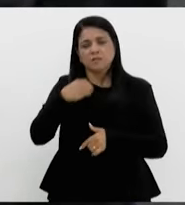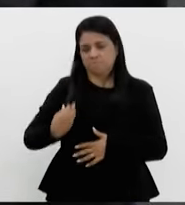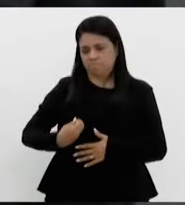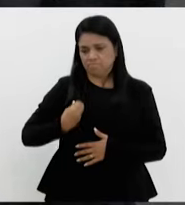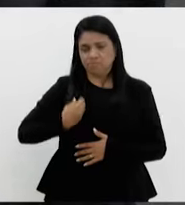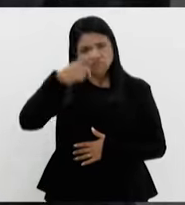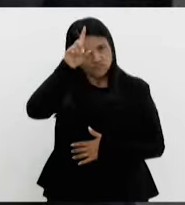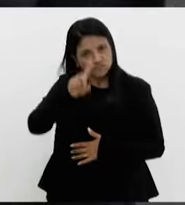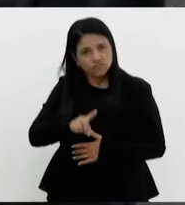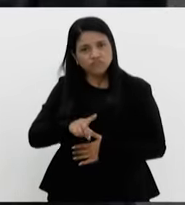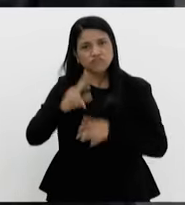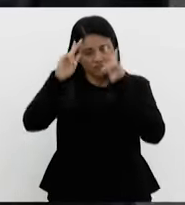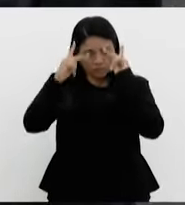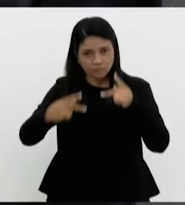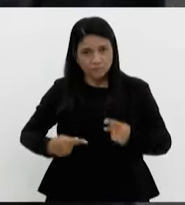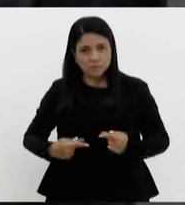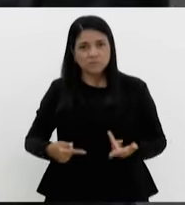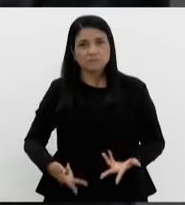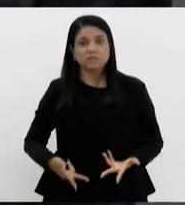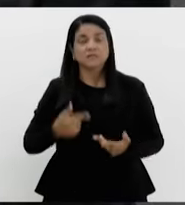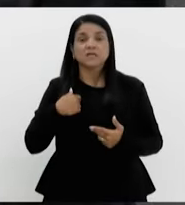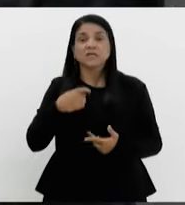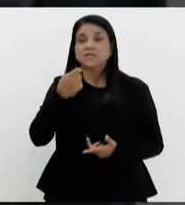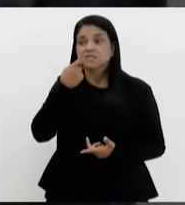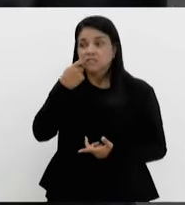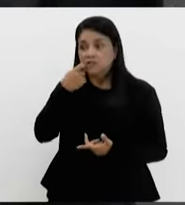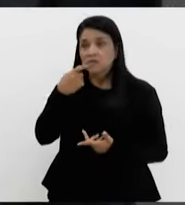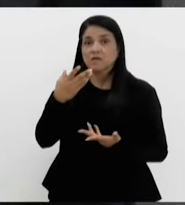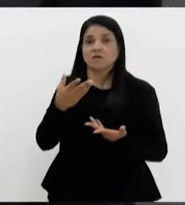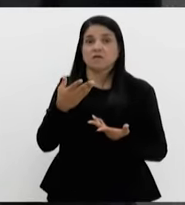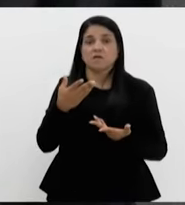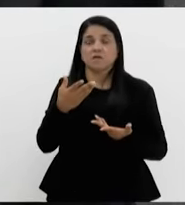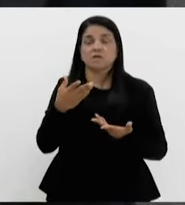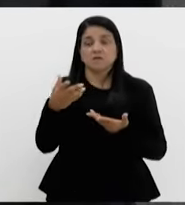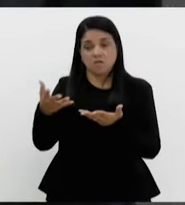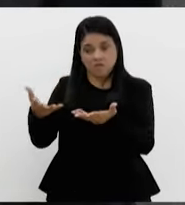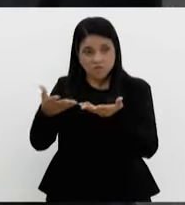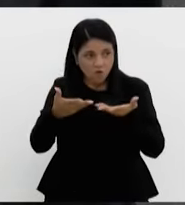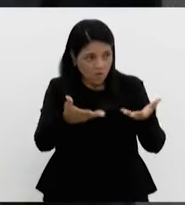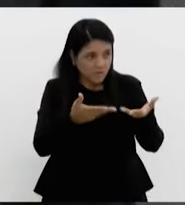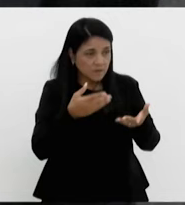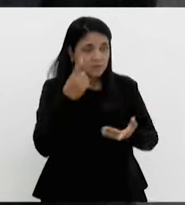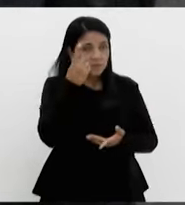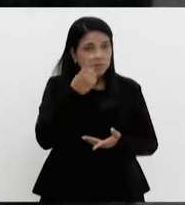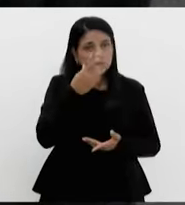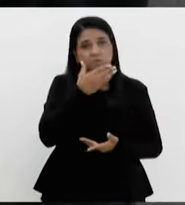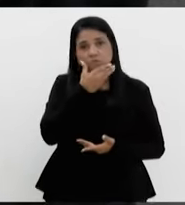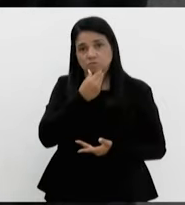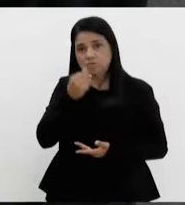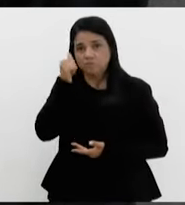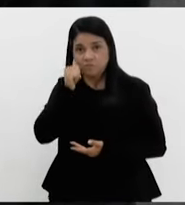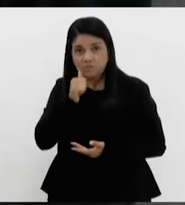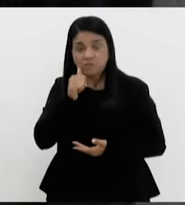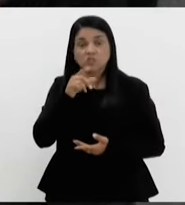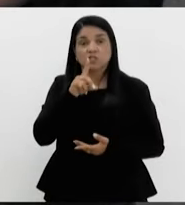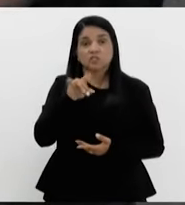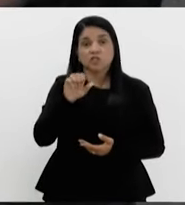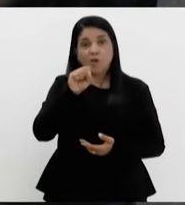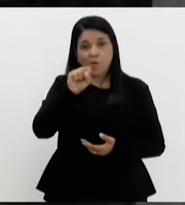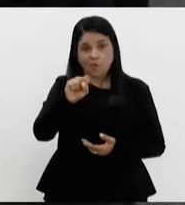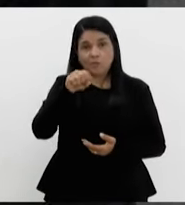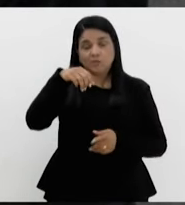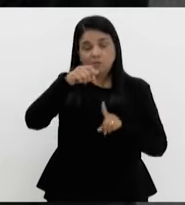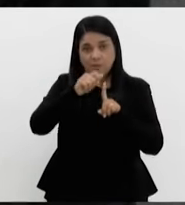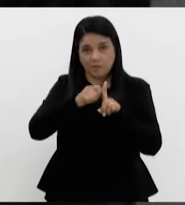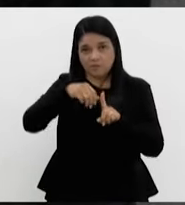humana. É por isso que, na sexta-feira, eu quero convidar as deputadas e os deputados da Assembleia Legislativa que, no dia 8 de março,